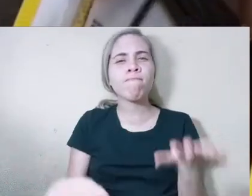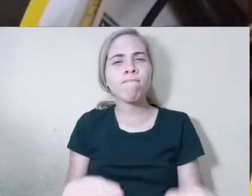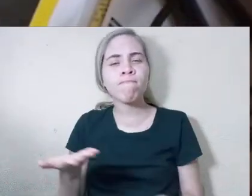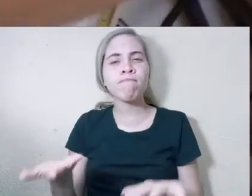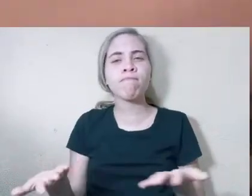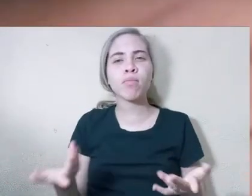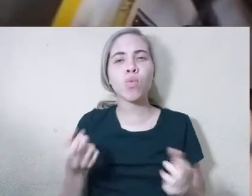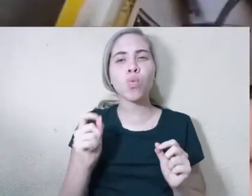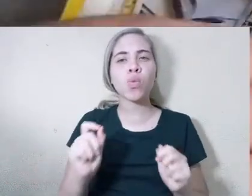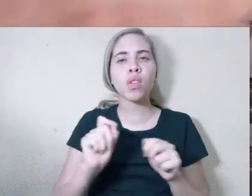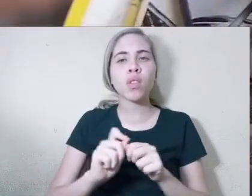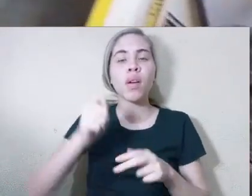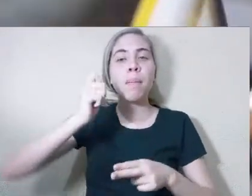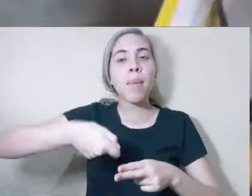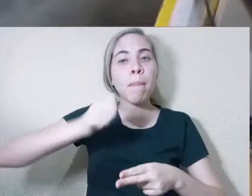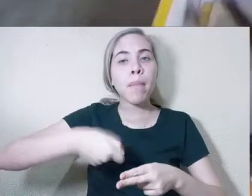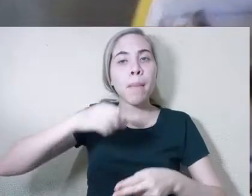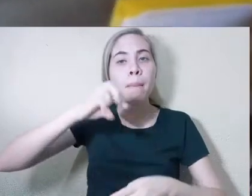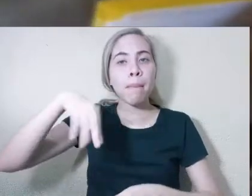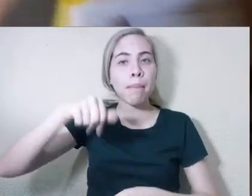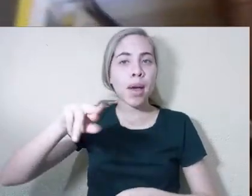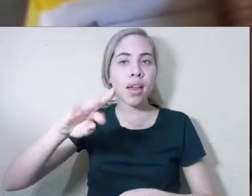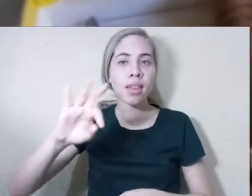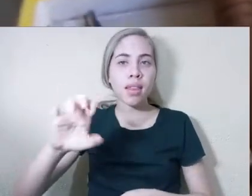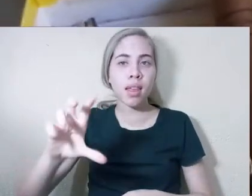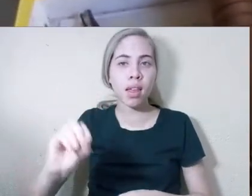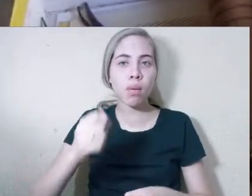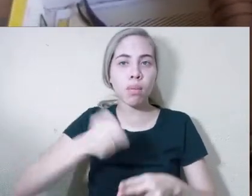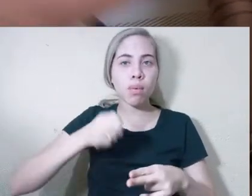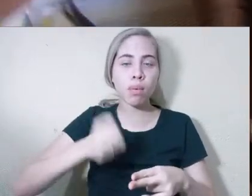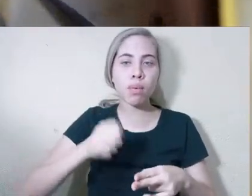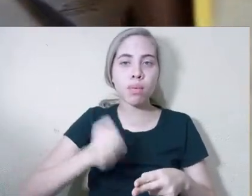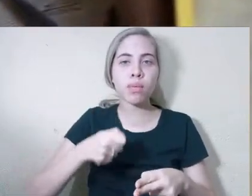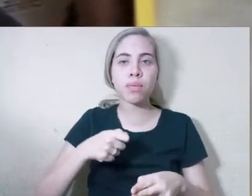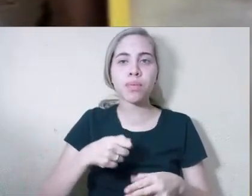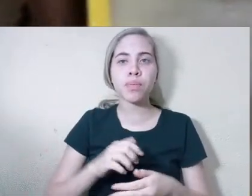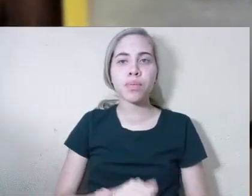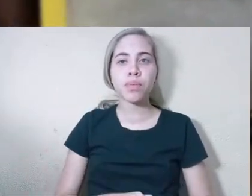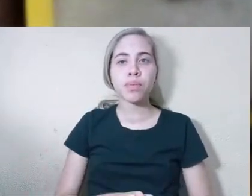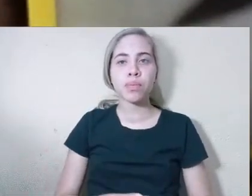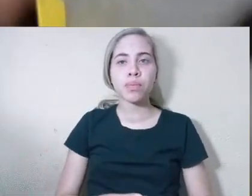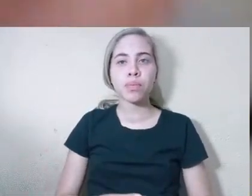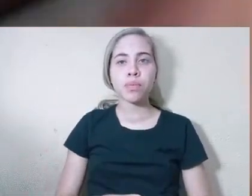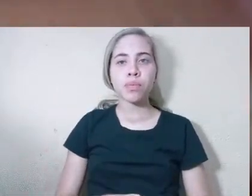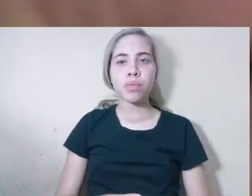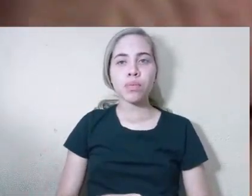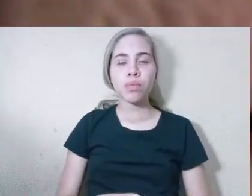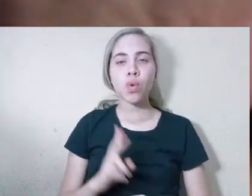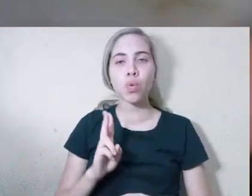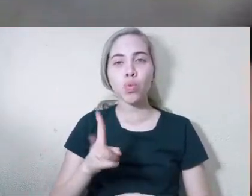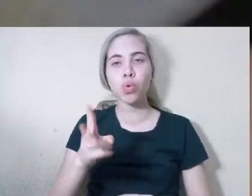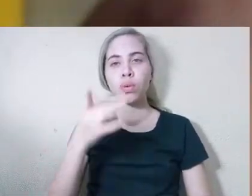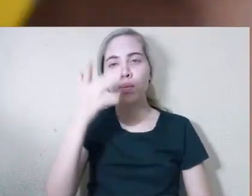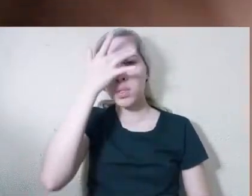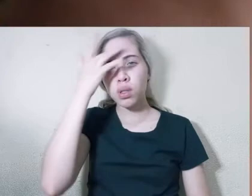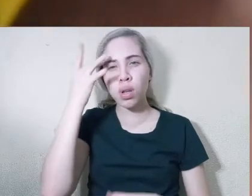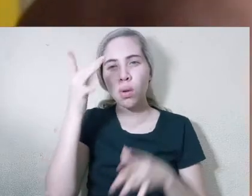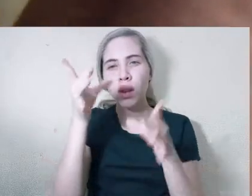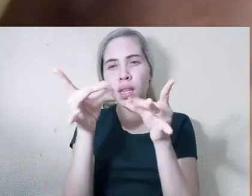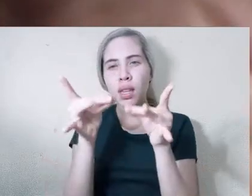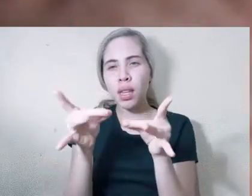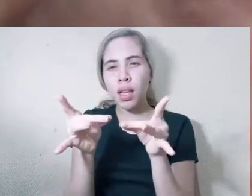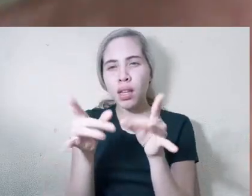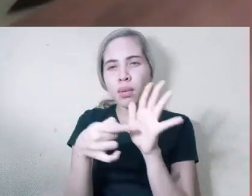aqui, ó. É um martelinho. Peguei e um punção. Isso. Aqui, ó. Vamos ver se dá pra filmar